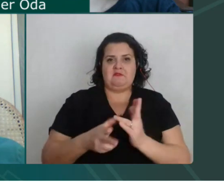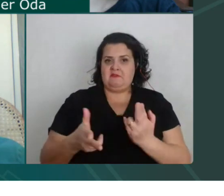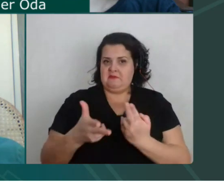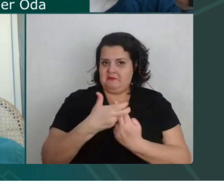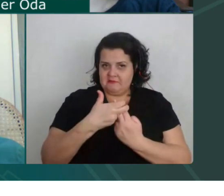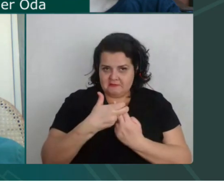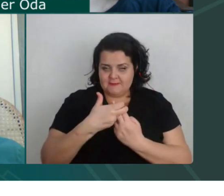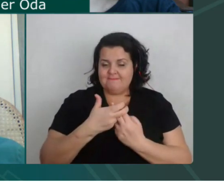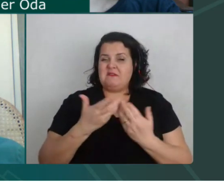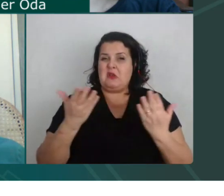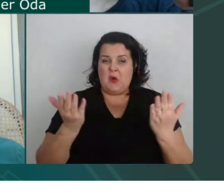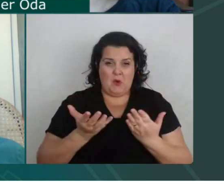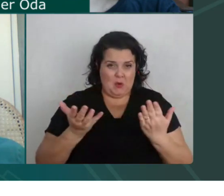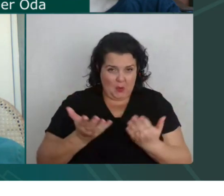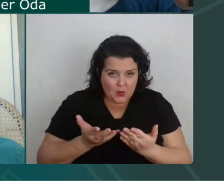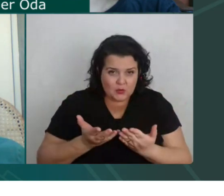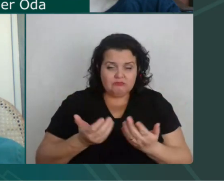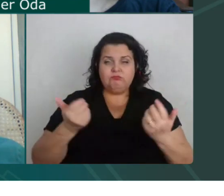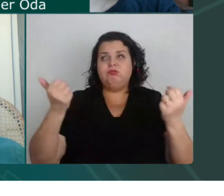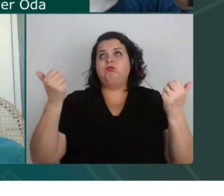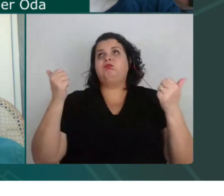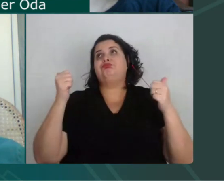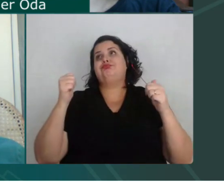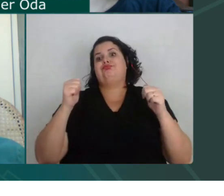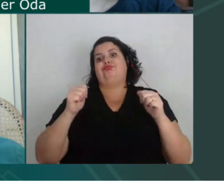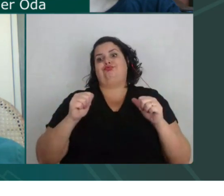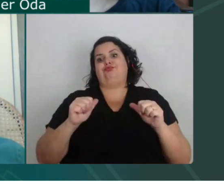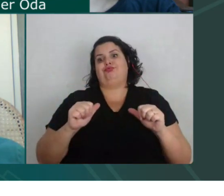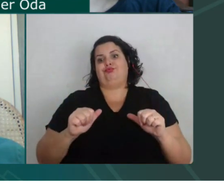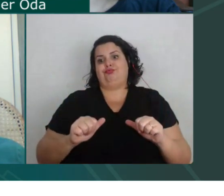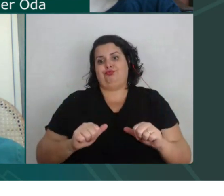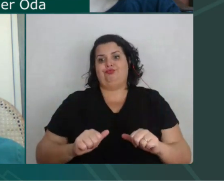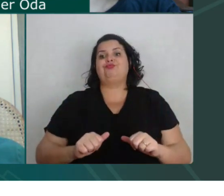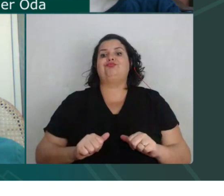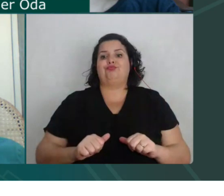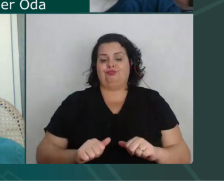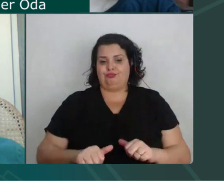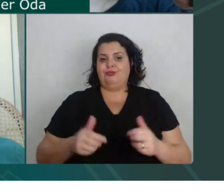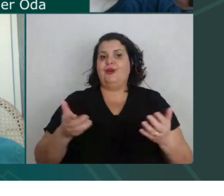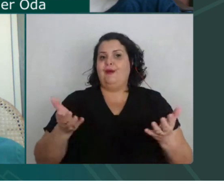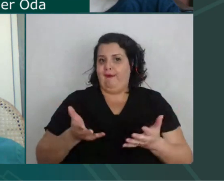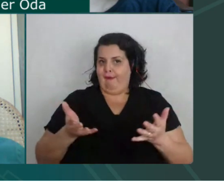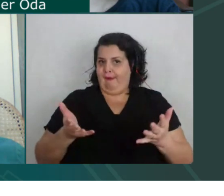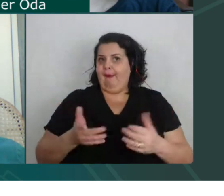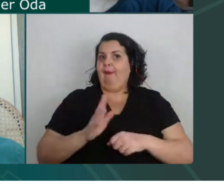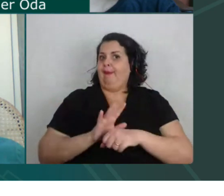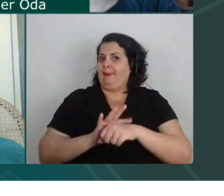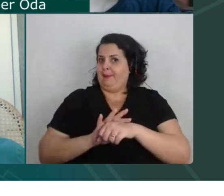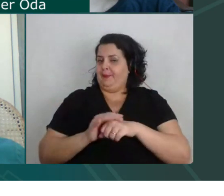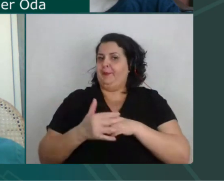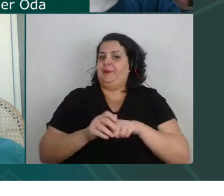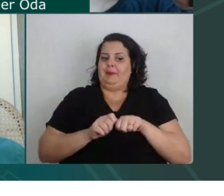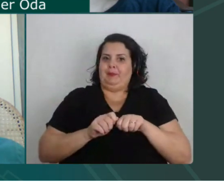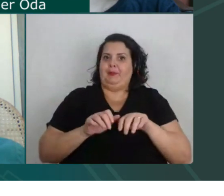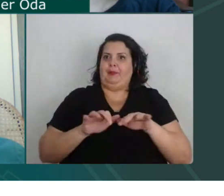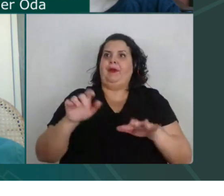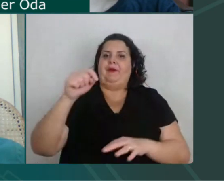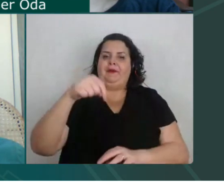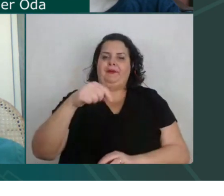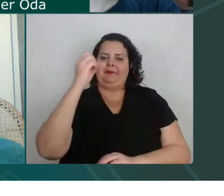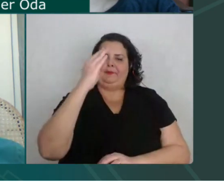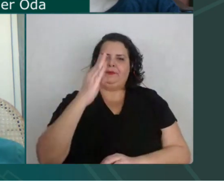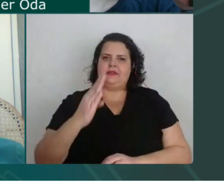situação muito pior, de uma catástrofe muito pior do que está acontecendo ainda no Brasil. Eu acho